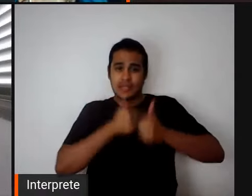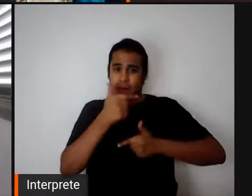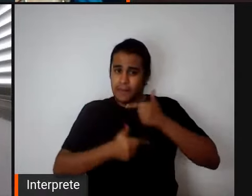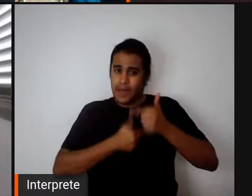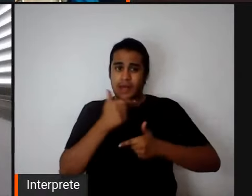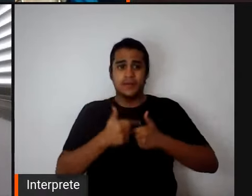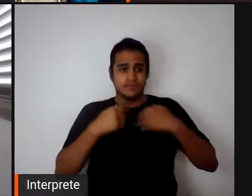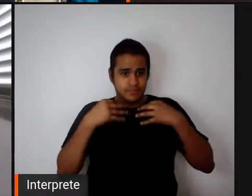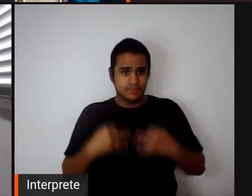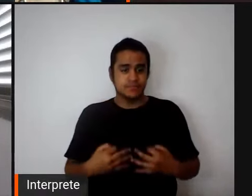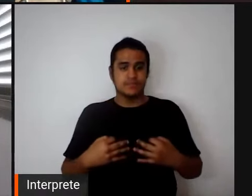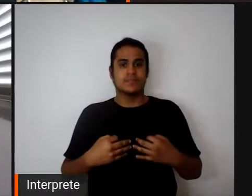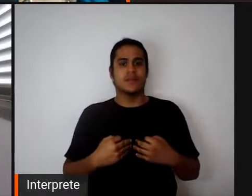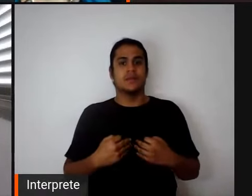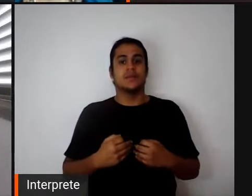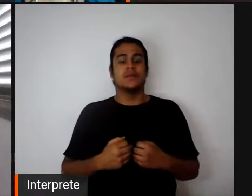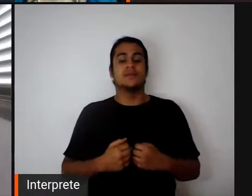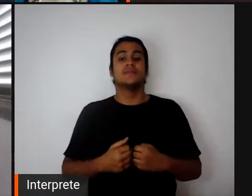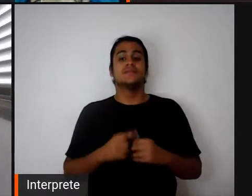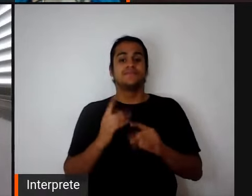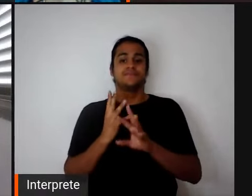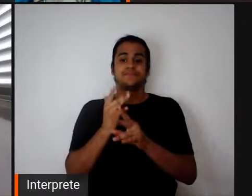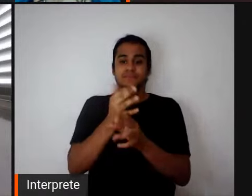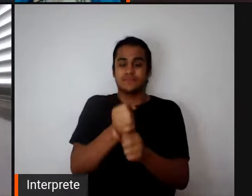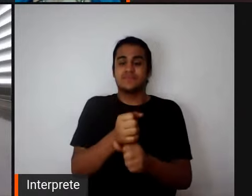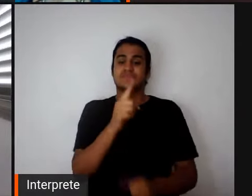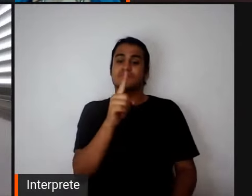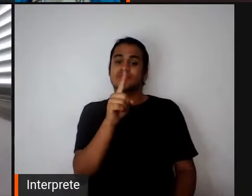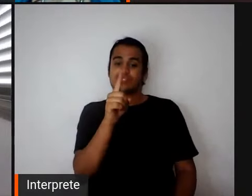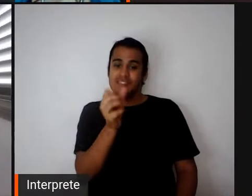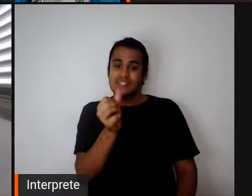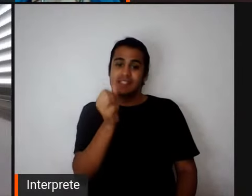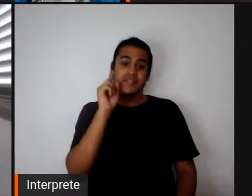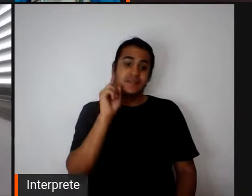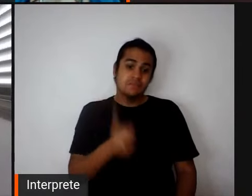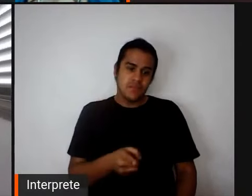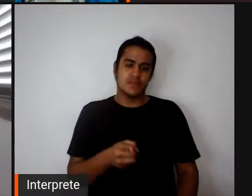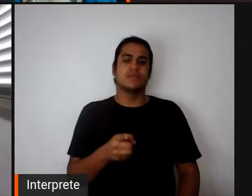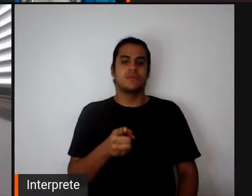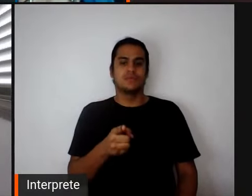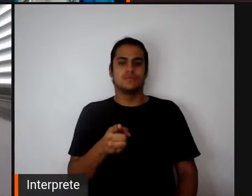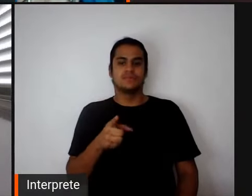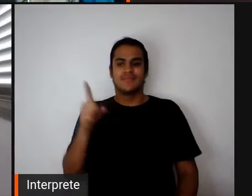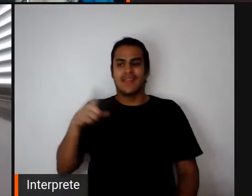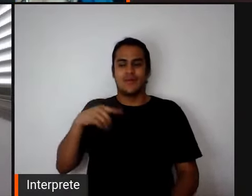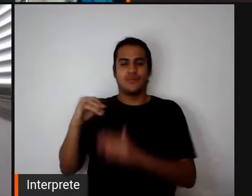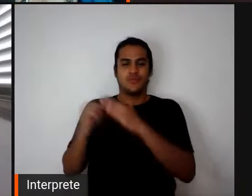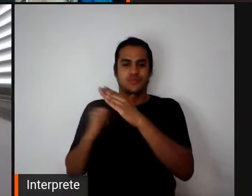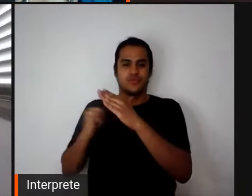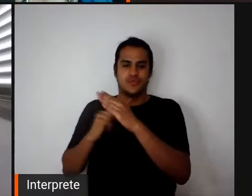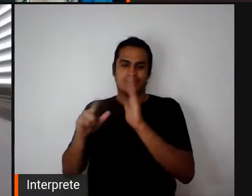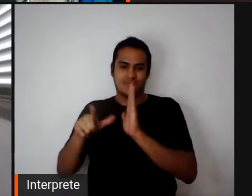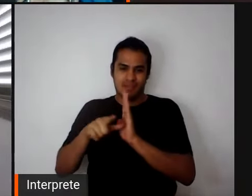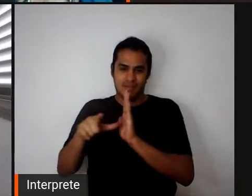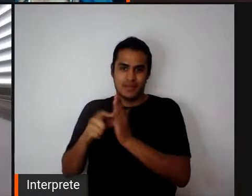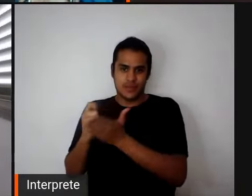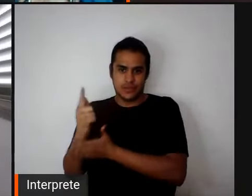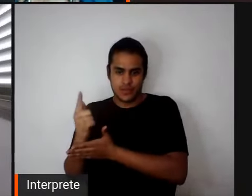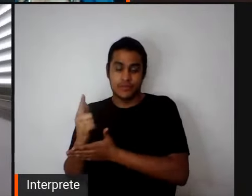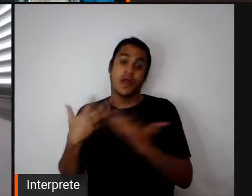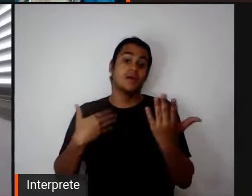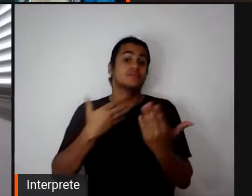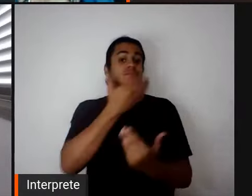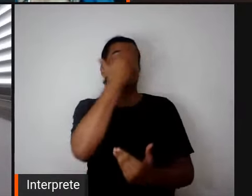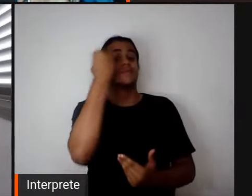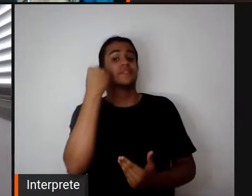né? Então, são 16 mil itens adquiridos pelo Instituto em 2003, e não falei dos festivais,